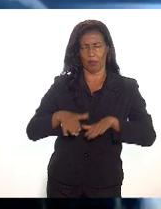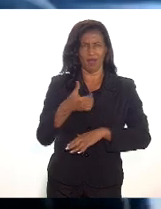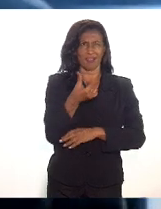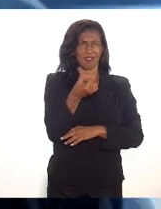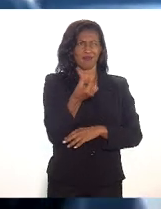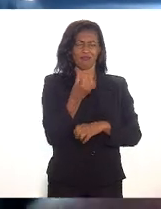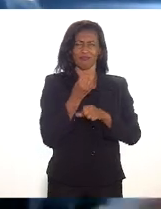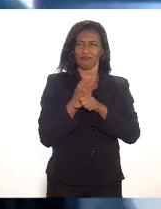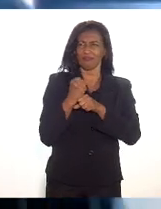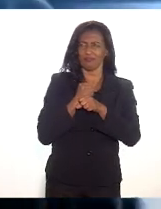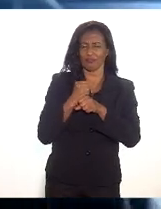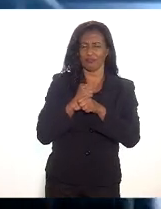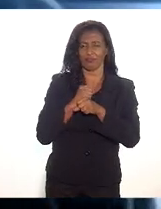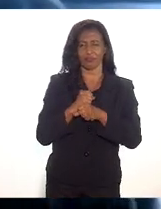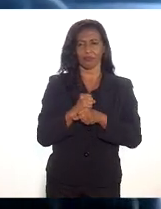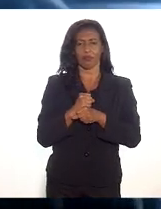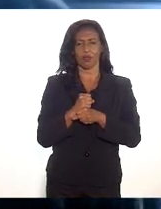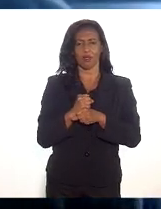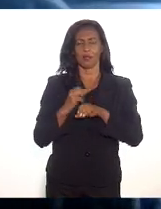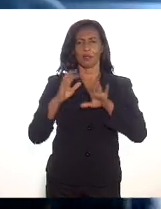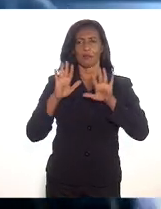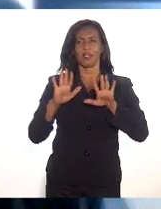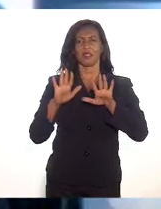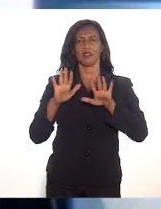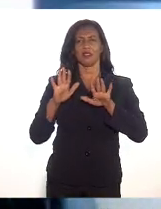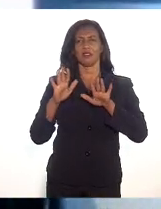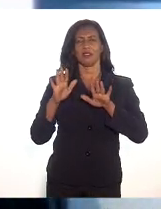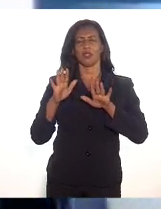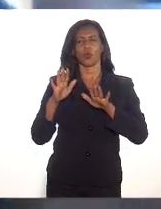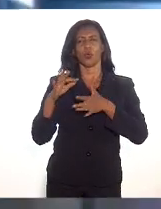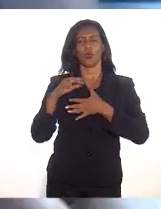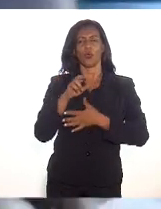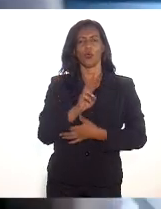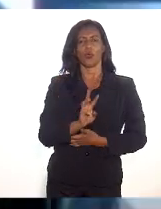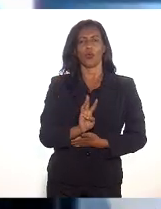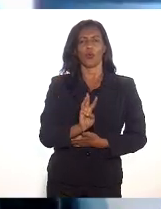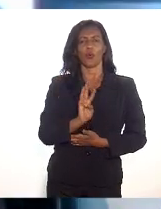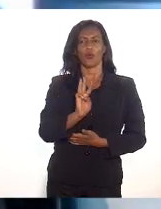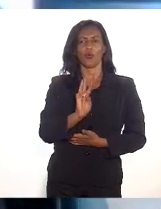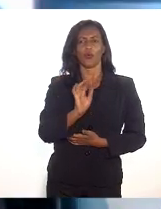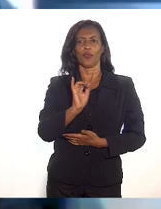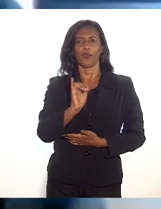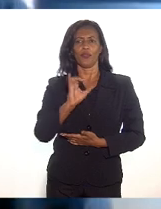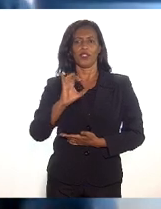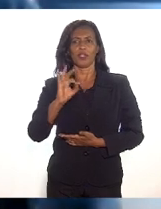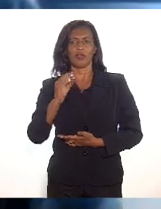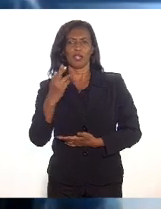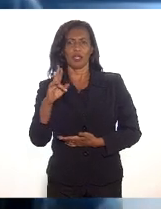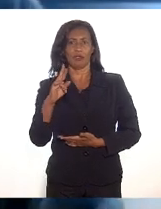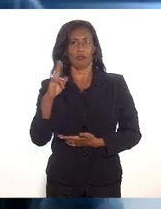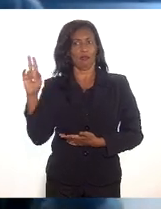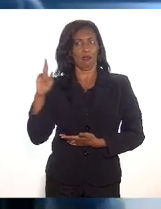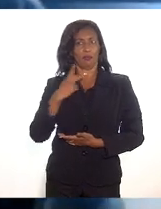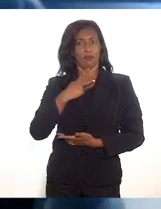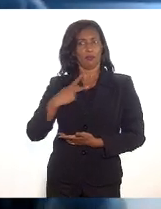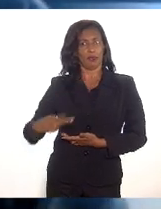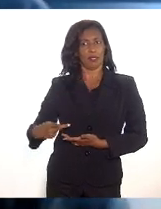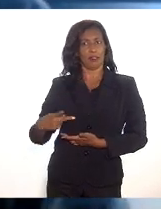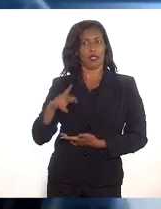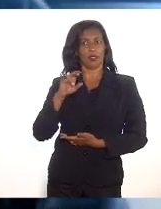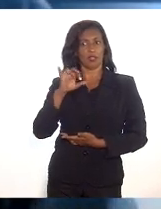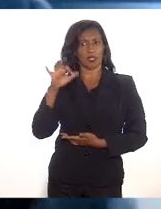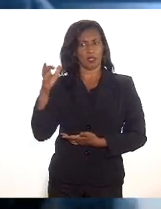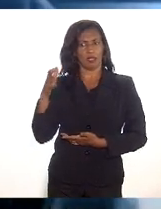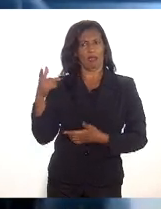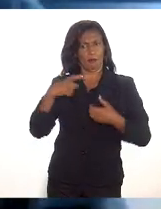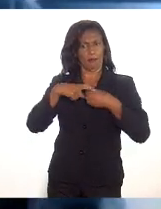em seis anos. Na época, Victor era presidente da SEDAI, nosso parceiro. Nós passamos o percentual de